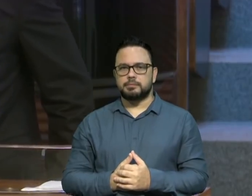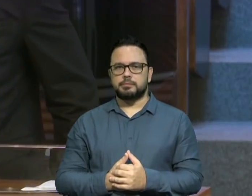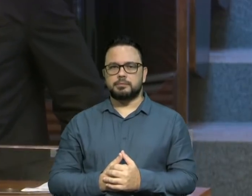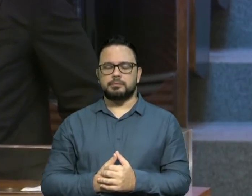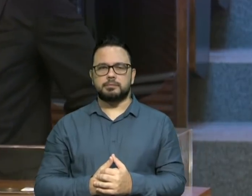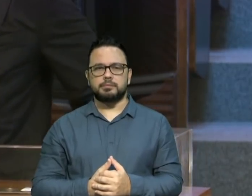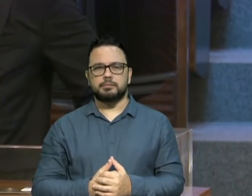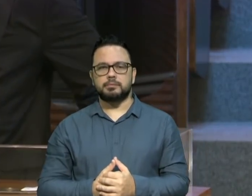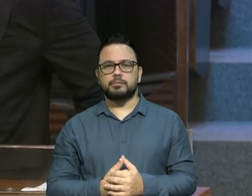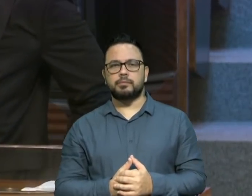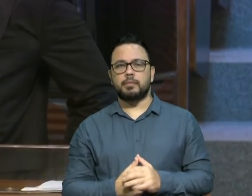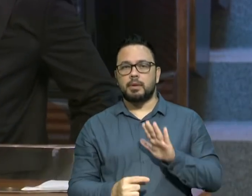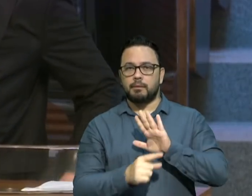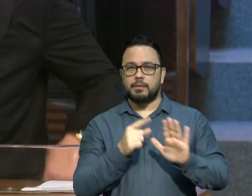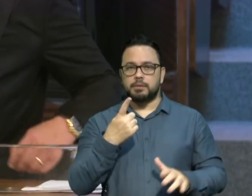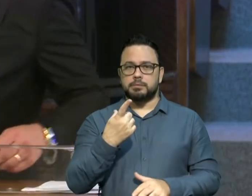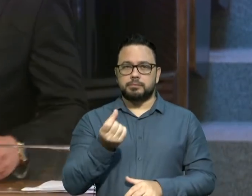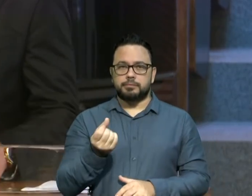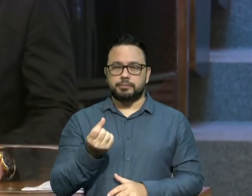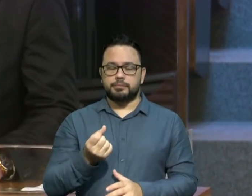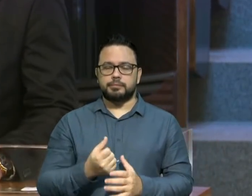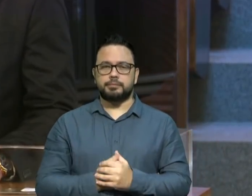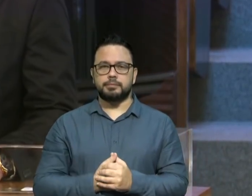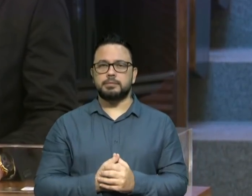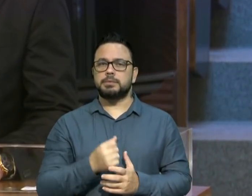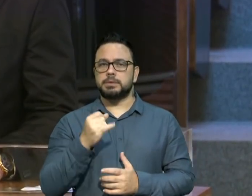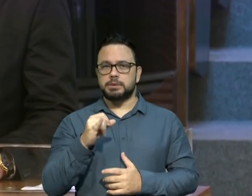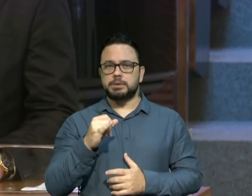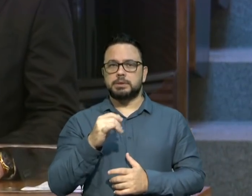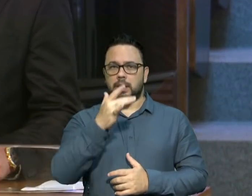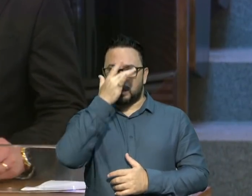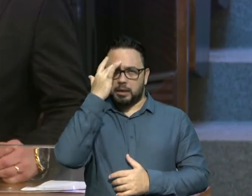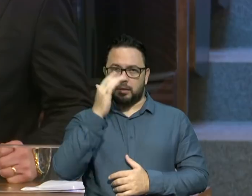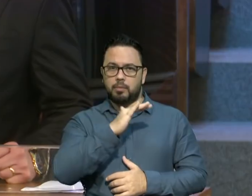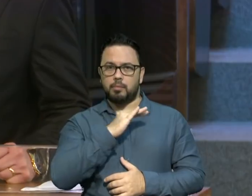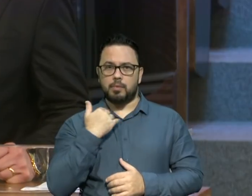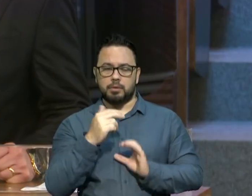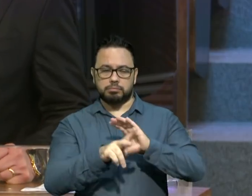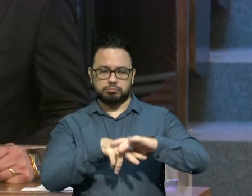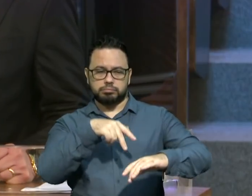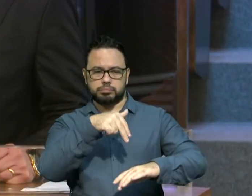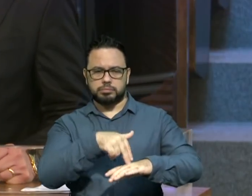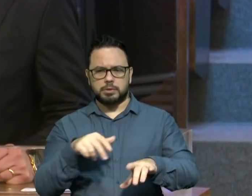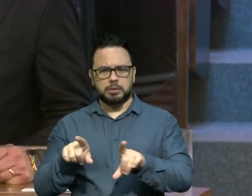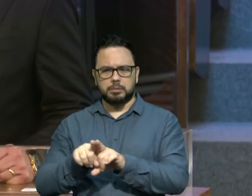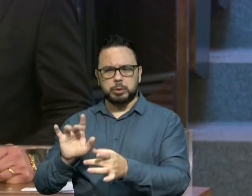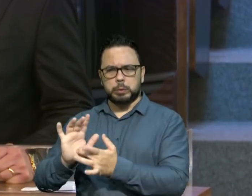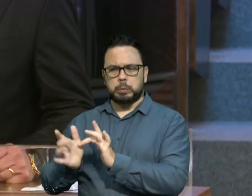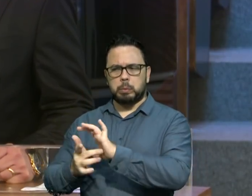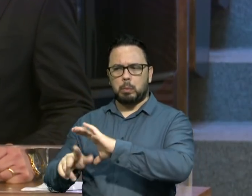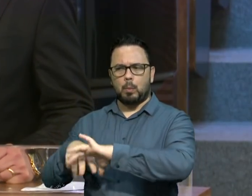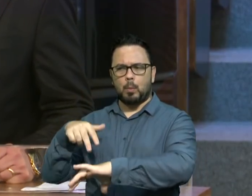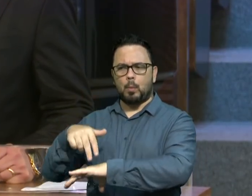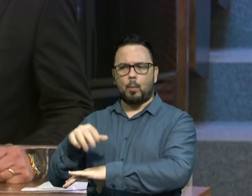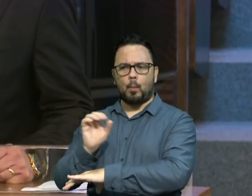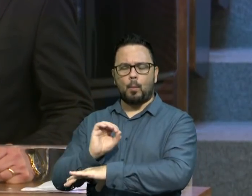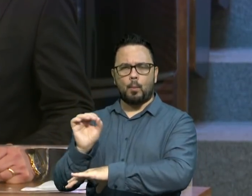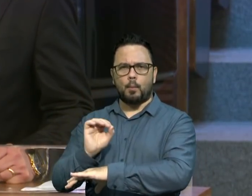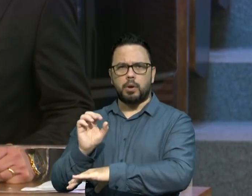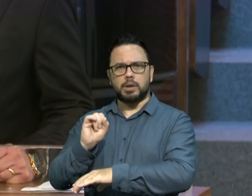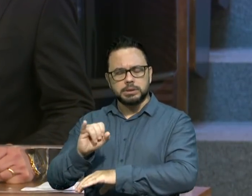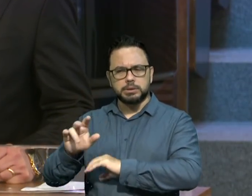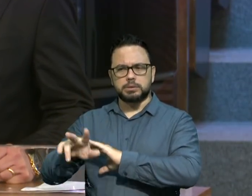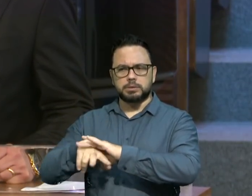o verso 16 Porque se os mortos não ressuscitam também Cristo não ressuscitou e se Cristo não